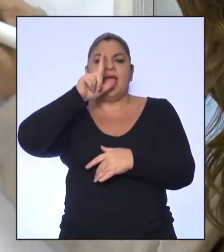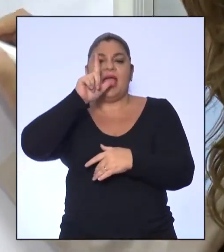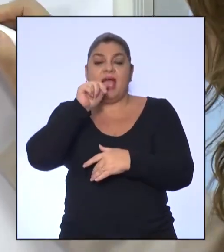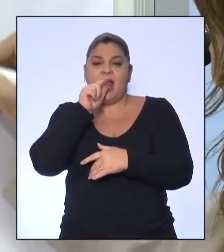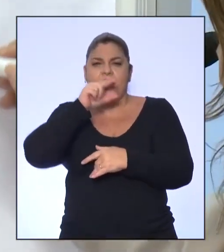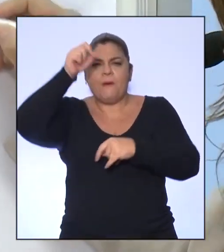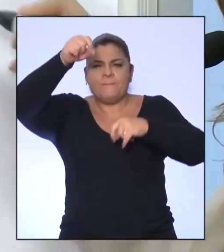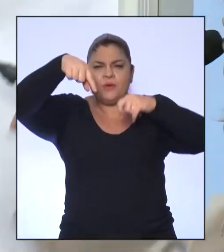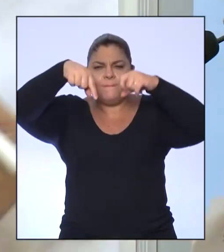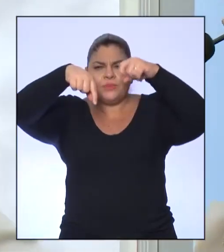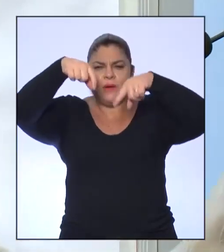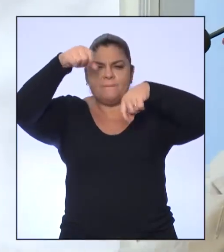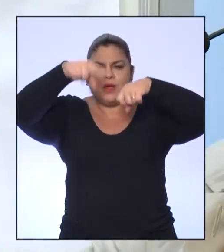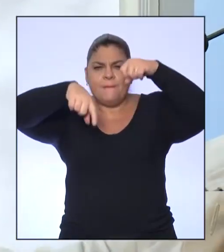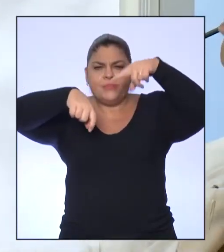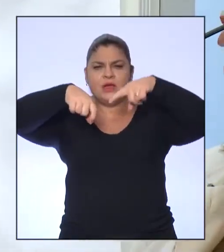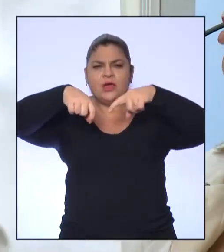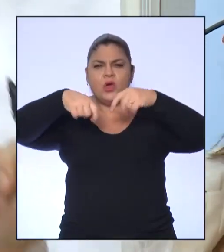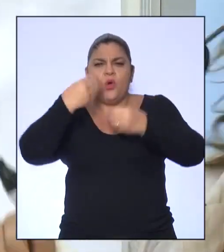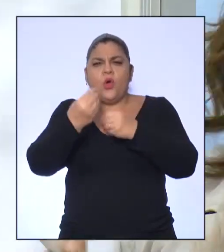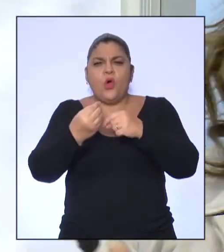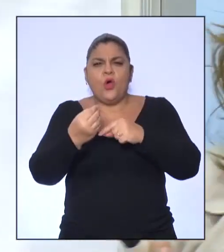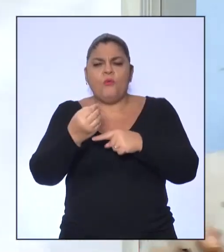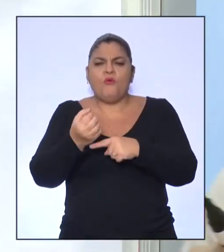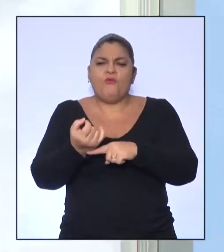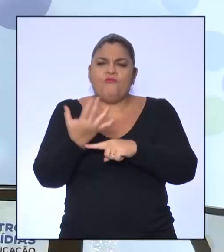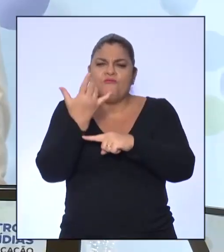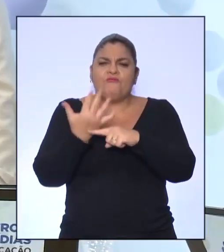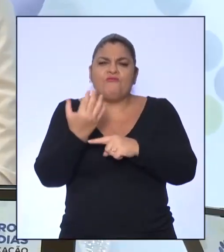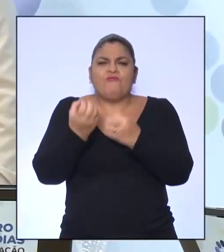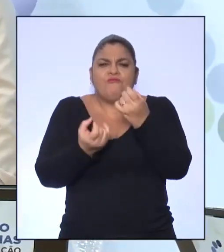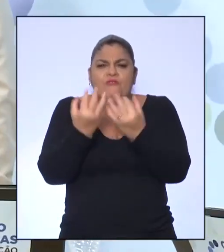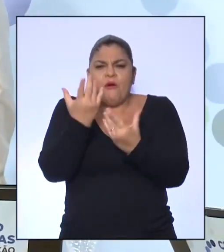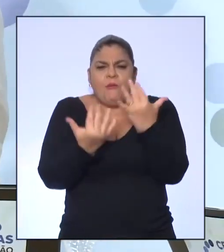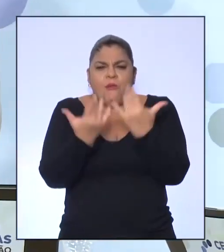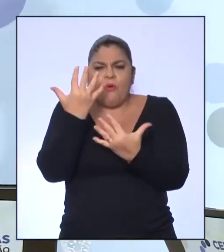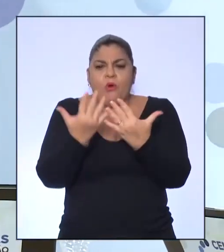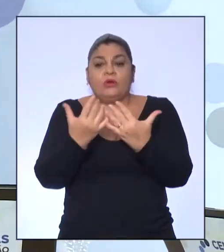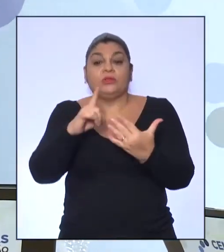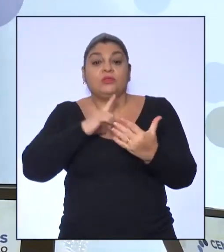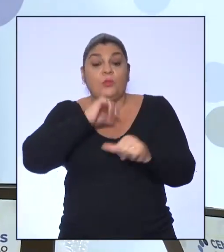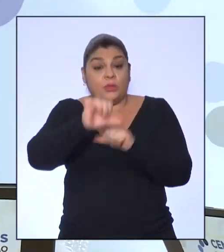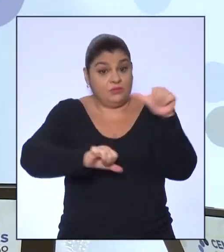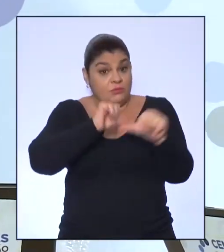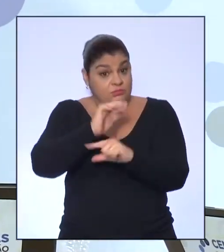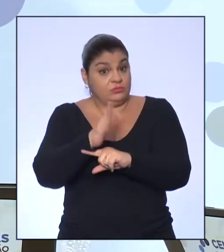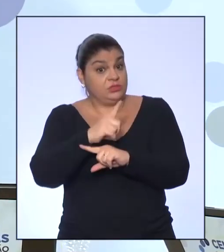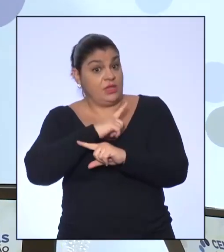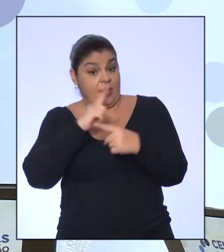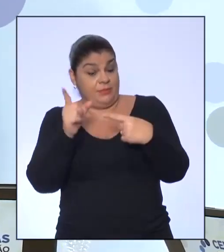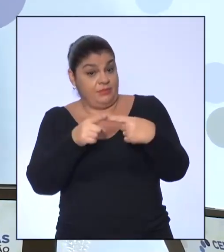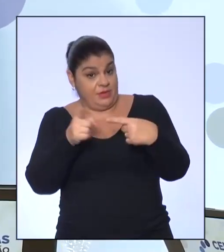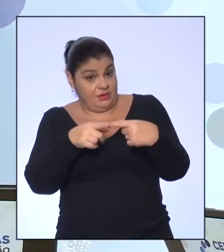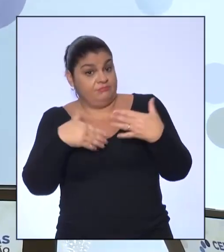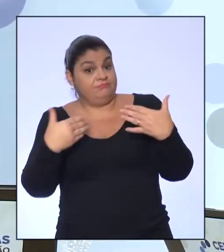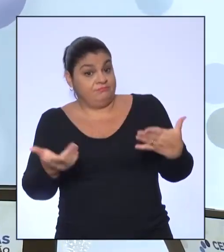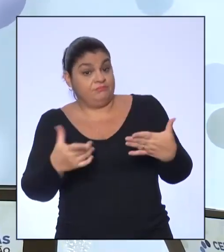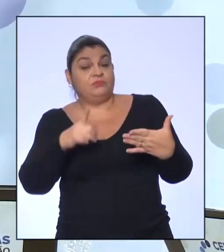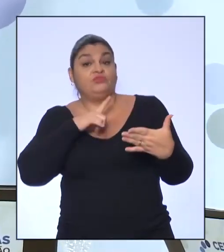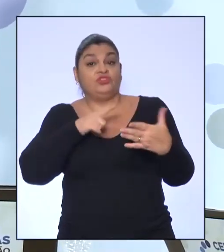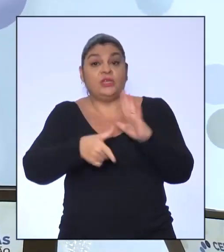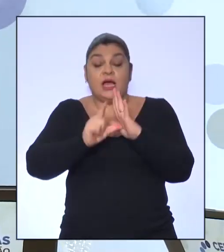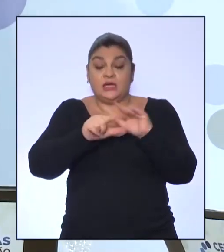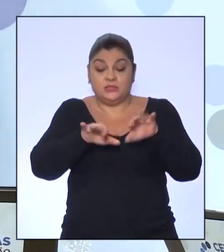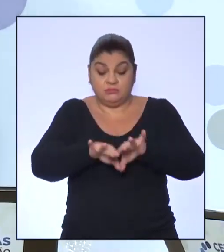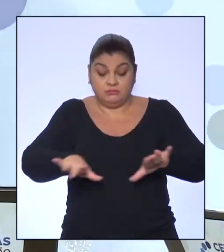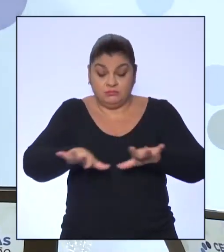água em forma de vapor. Então, eu já tive aí uma transformação, né? O que eu tinha aqui? Eu tinha água na